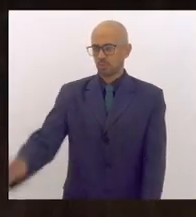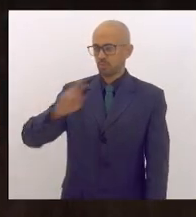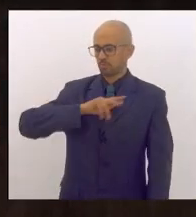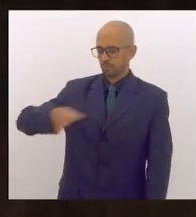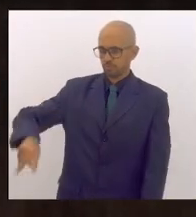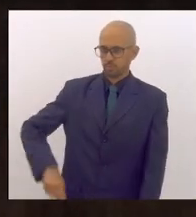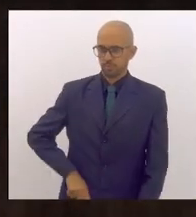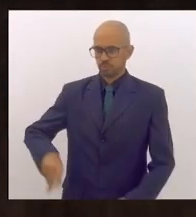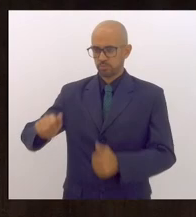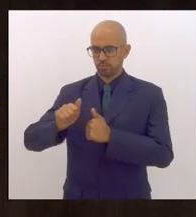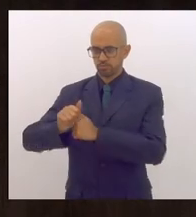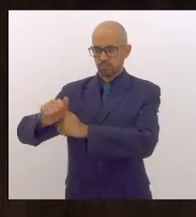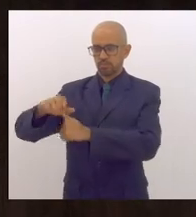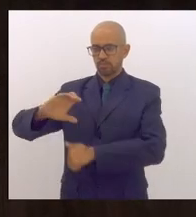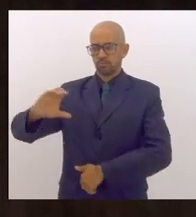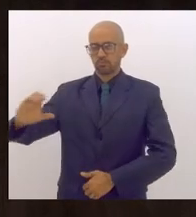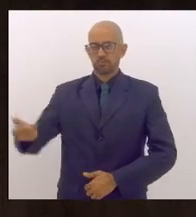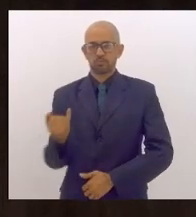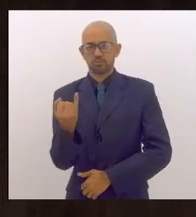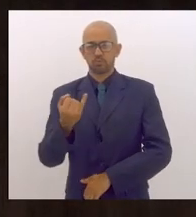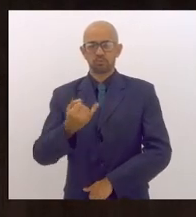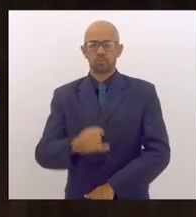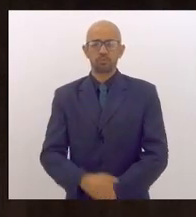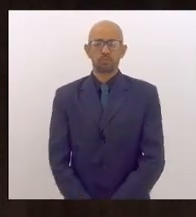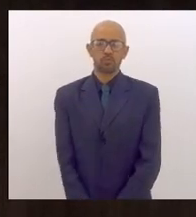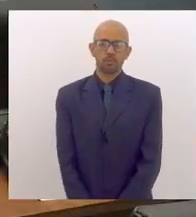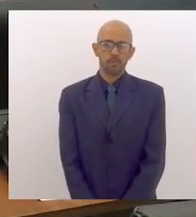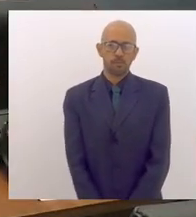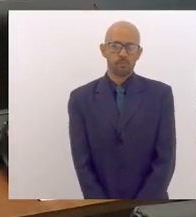Presidente, acompanho o parecer da CCJ.